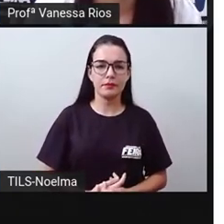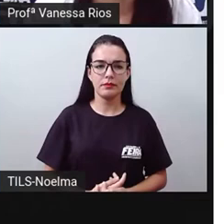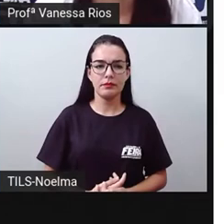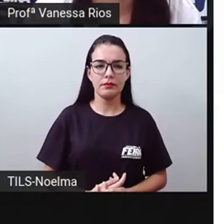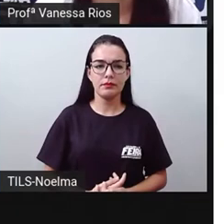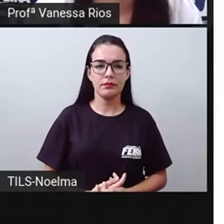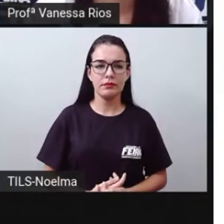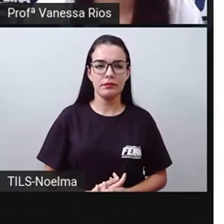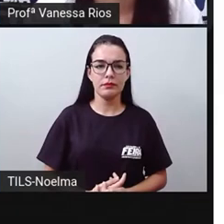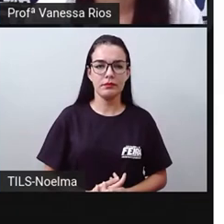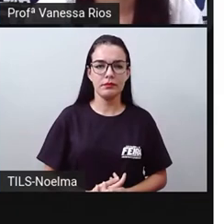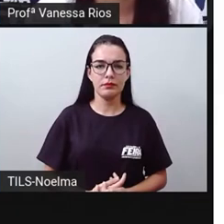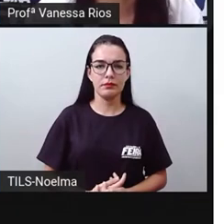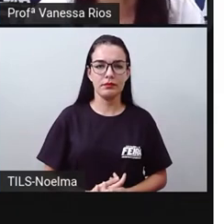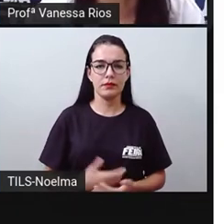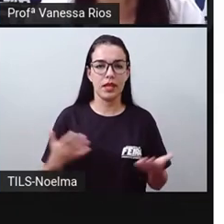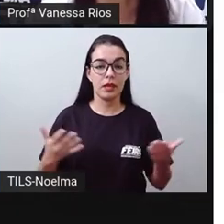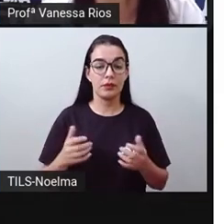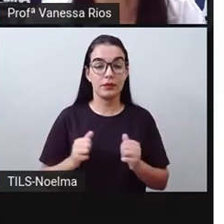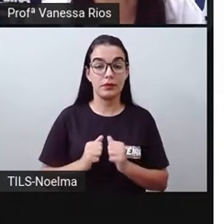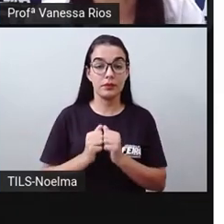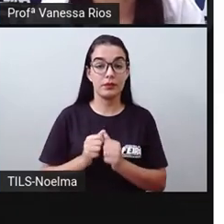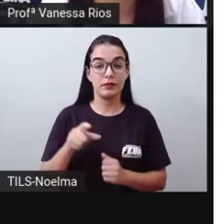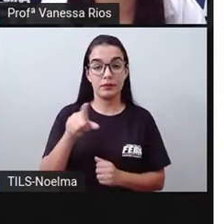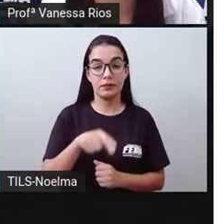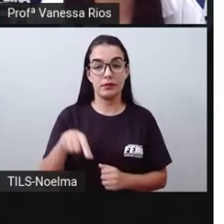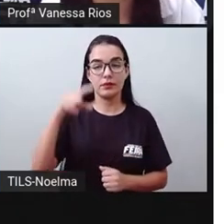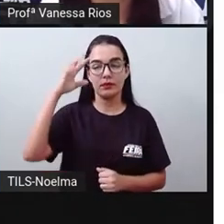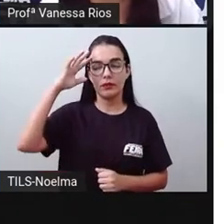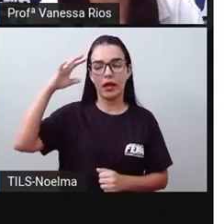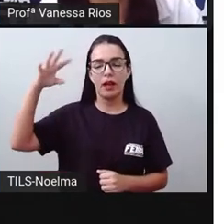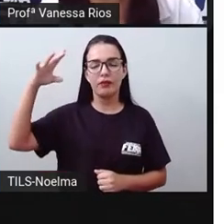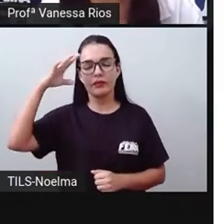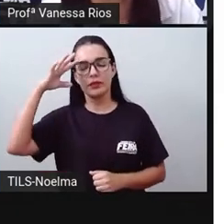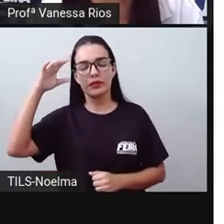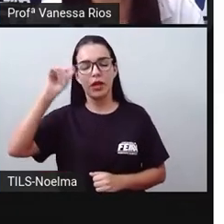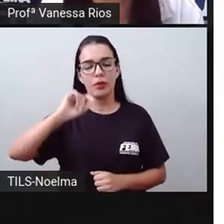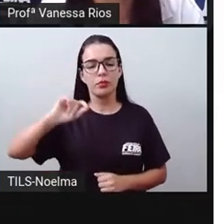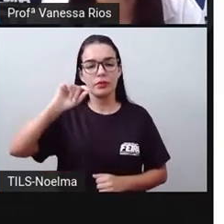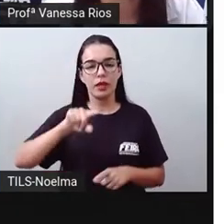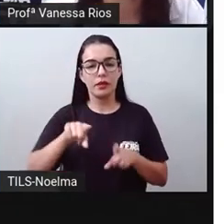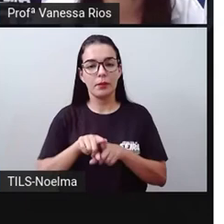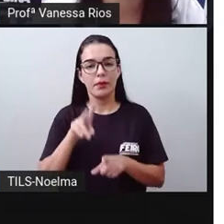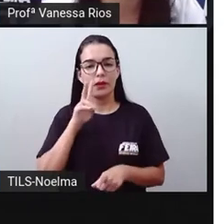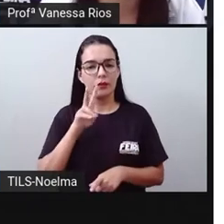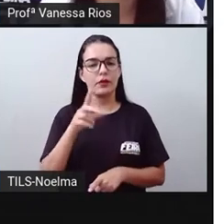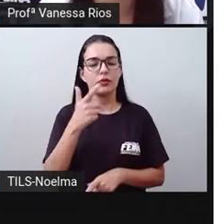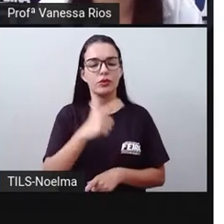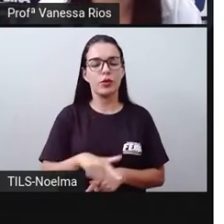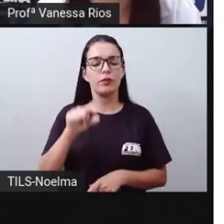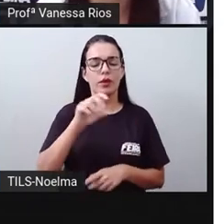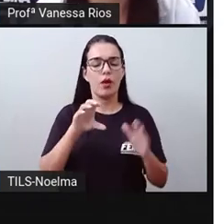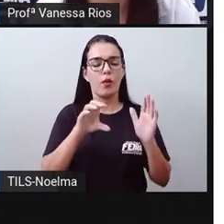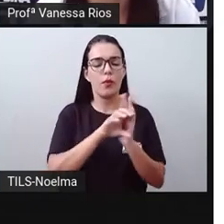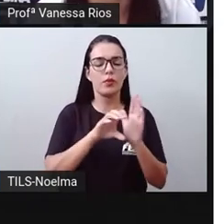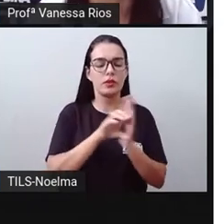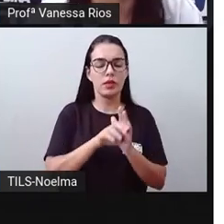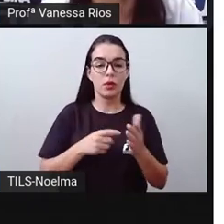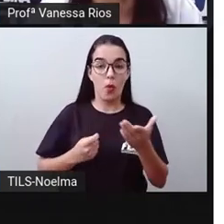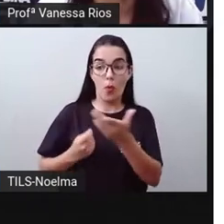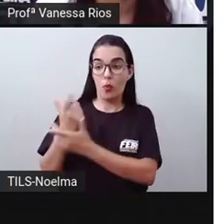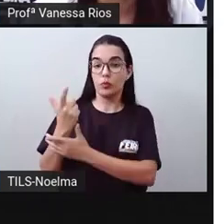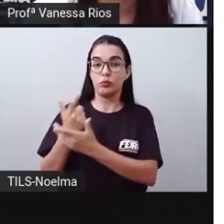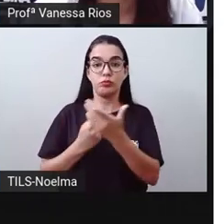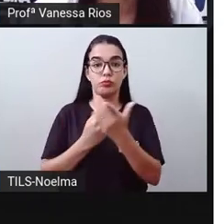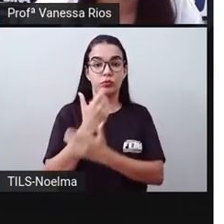E aí a ProReflete, junto com vocês, né, e a gente aproveita para revisar sobre o conceito de